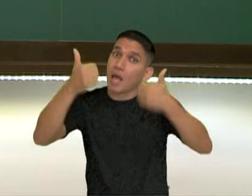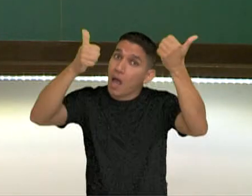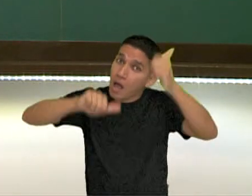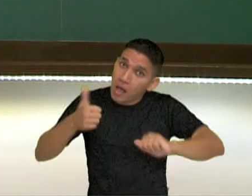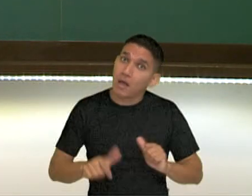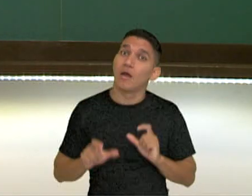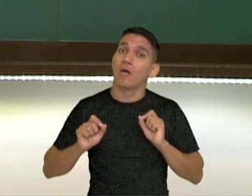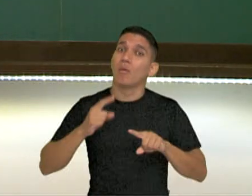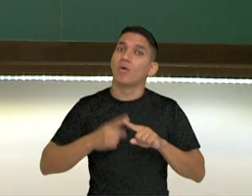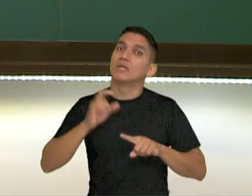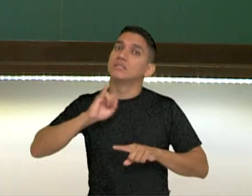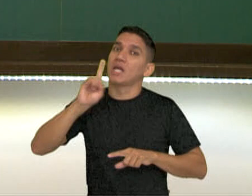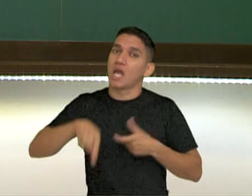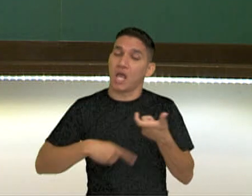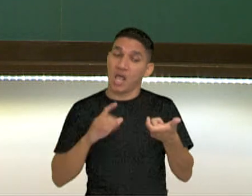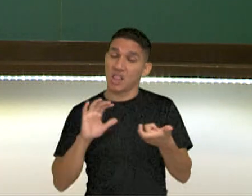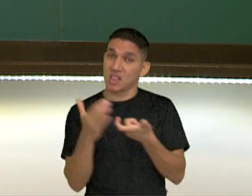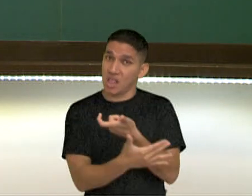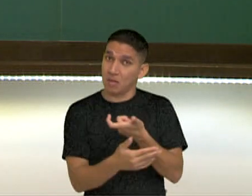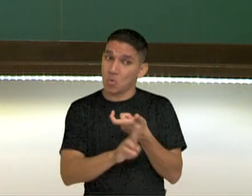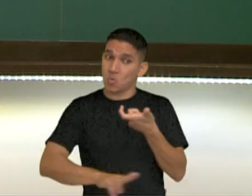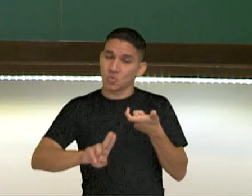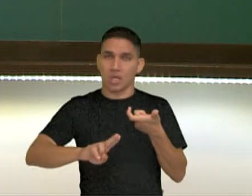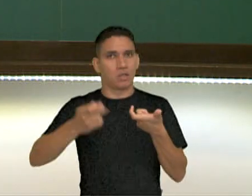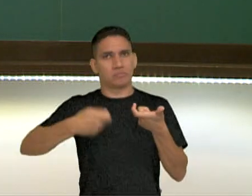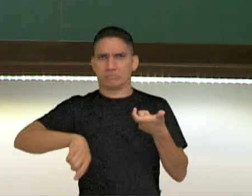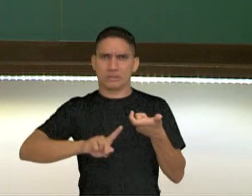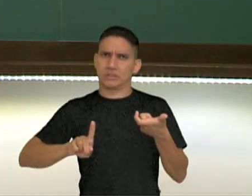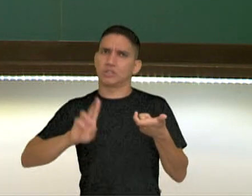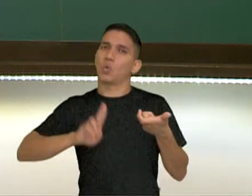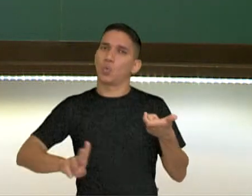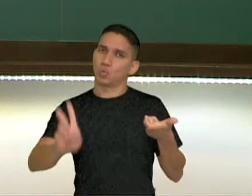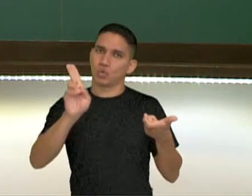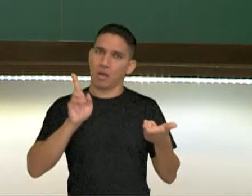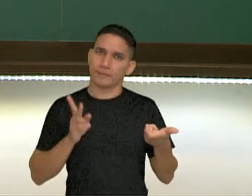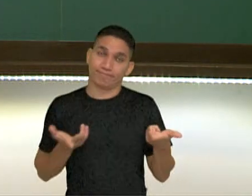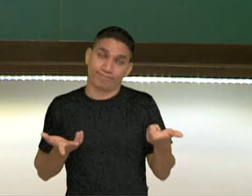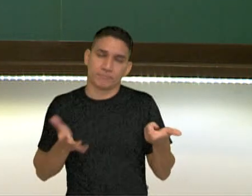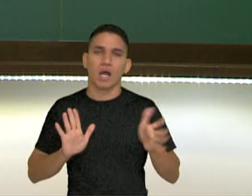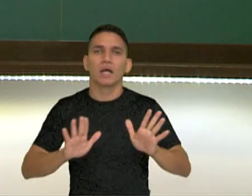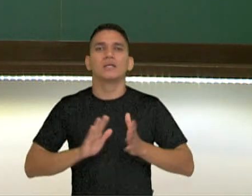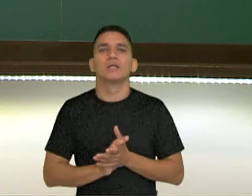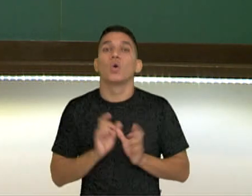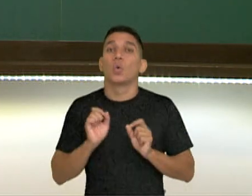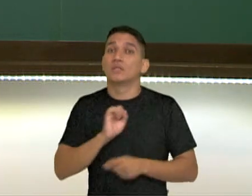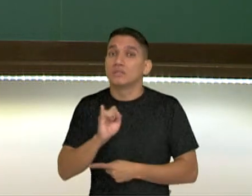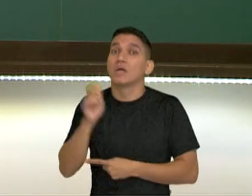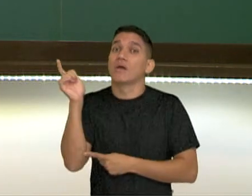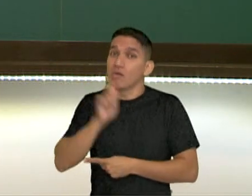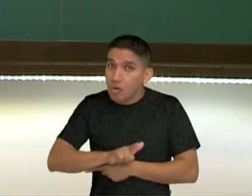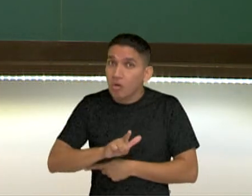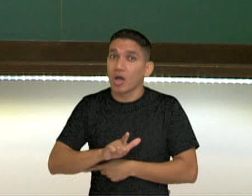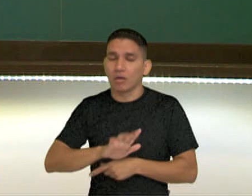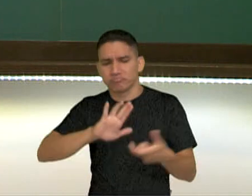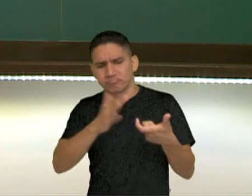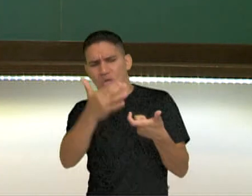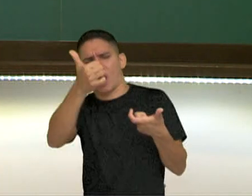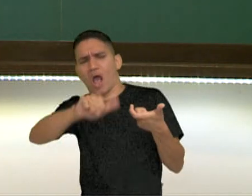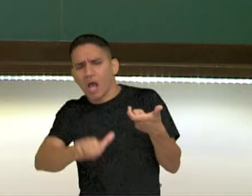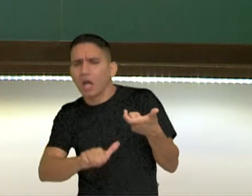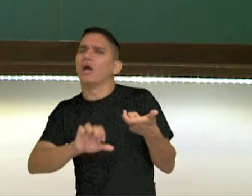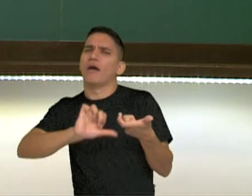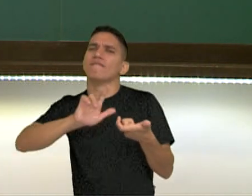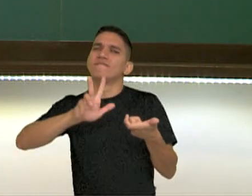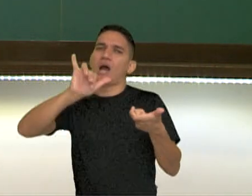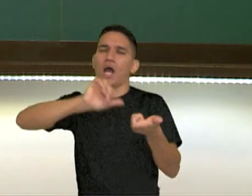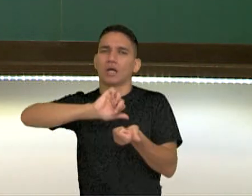se é um termo pejorativo, a gente não deveria mais estar usando ele em aula de biologia, tá? Mas e quando, assim que der, esse termo for revisto, a gente adequa nas